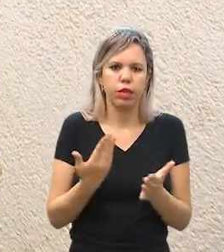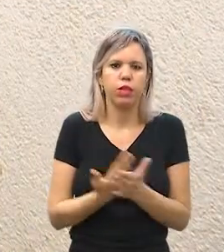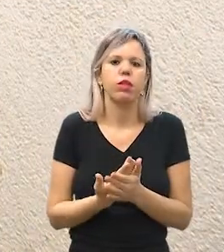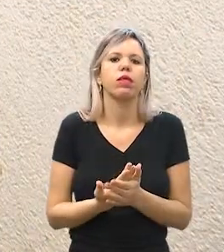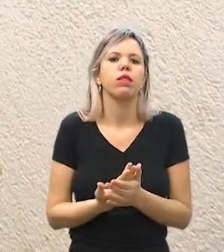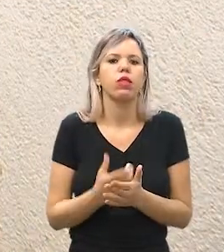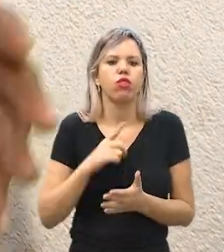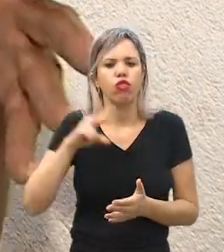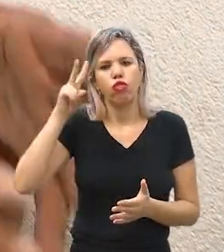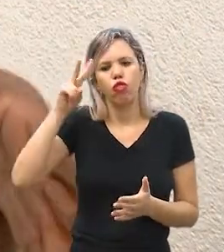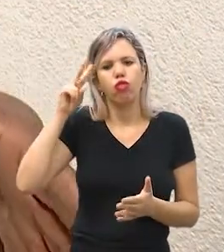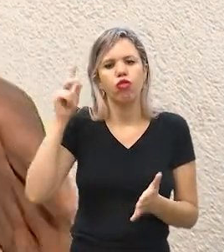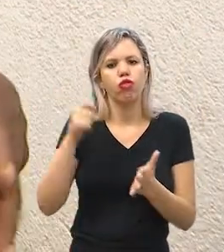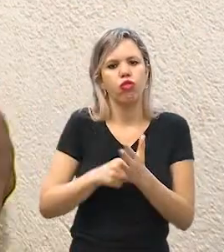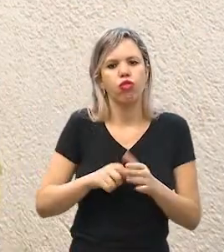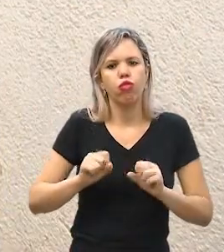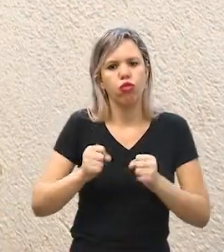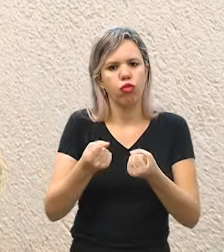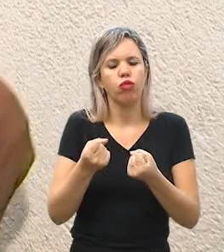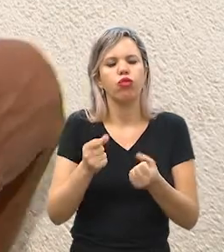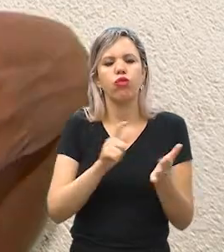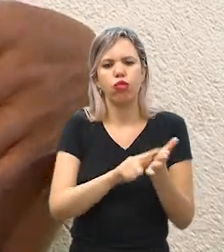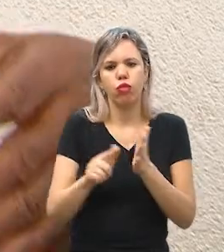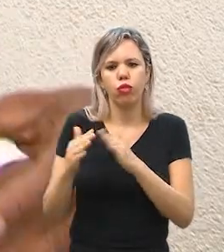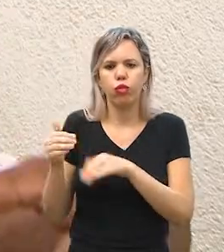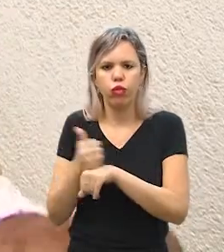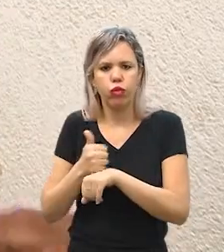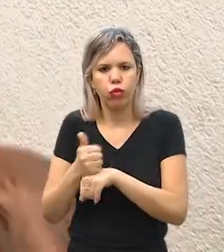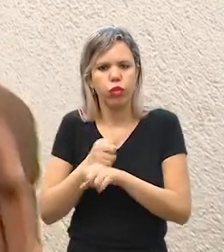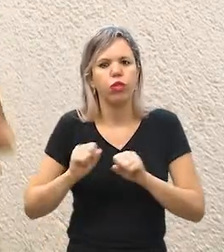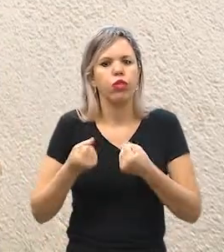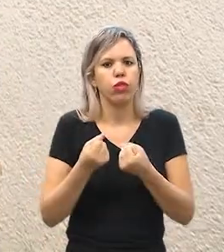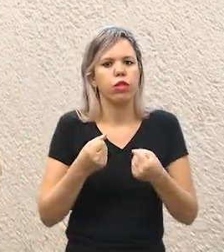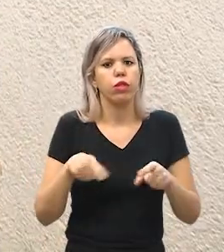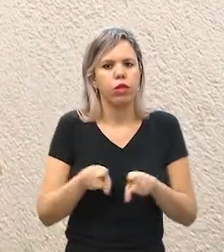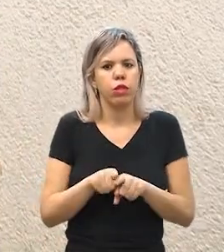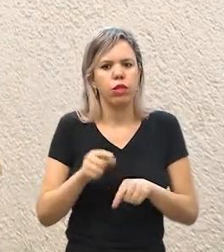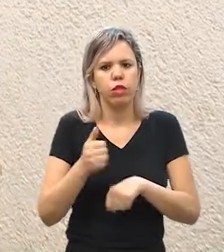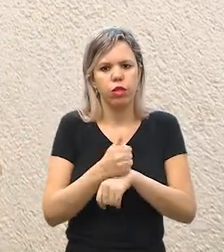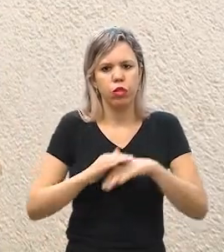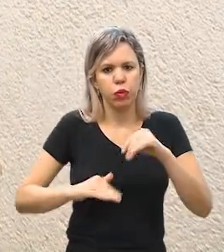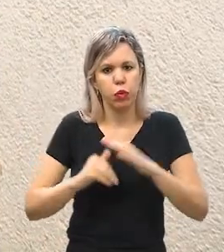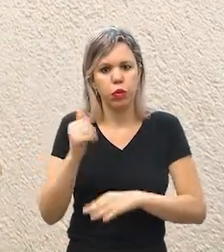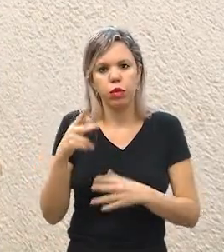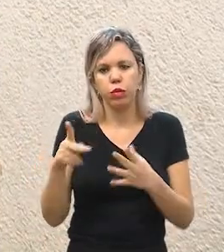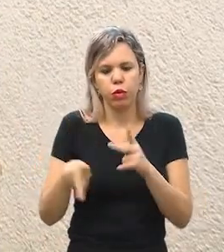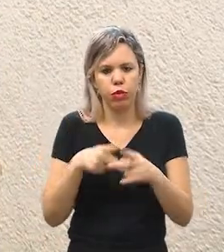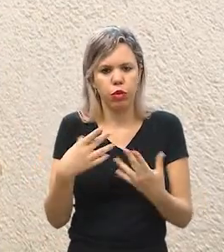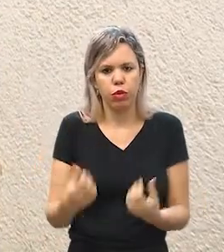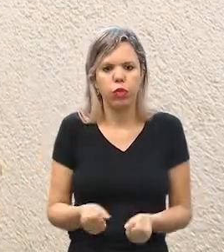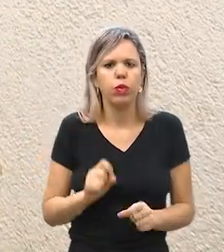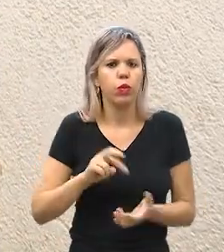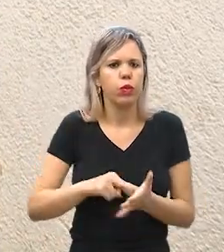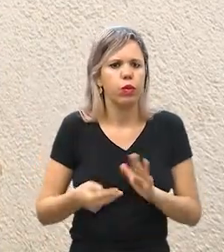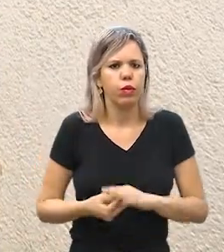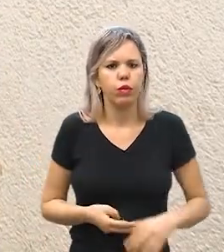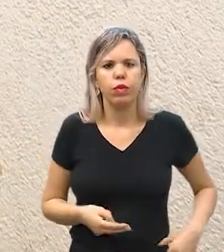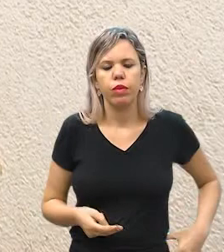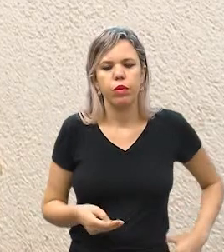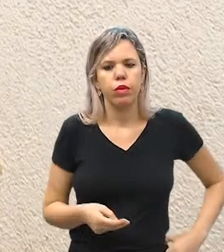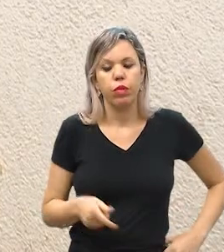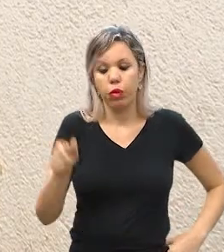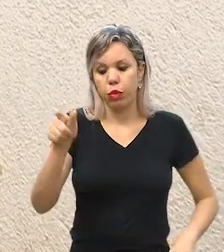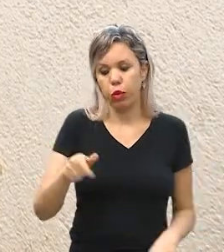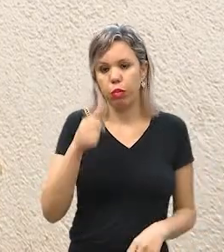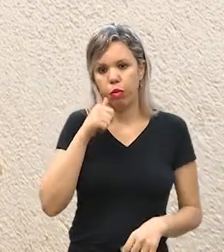muito essa história, né? Ela defendia o trabalho doméstico, mas ela defendia muito a profissionalização. O que ela queria dizer com isso? A